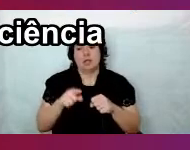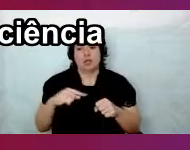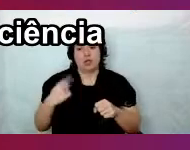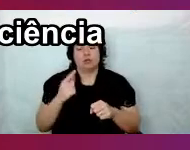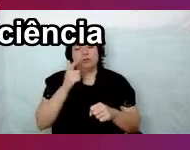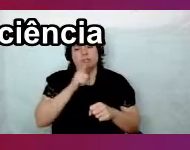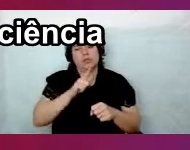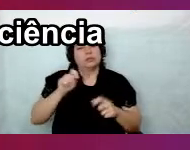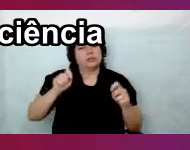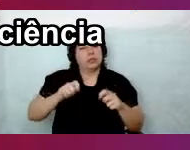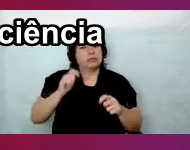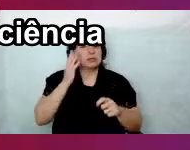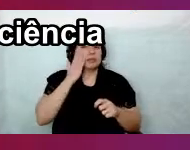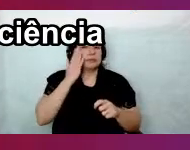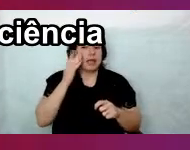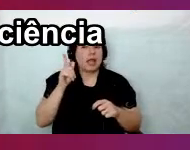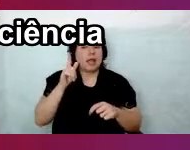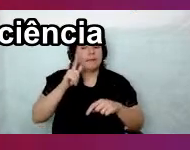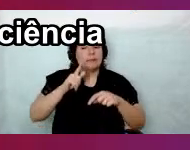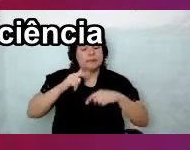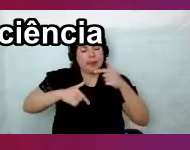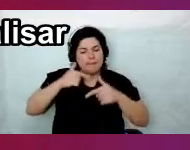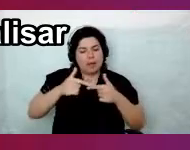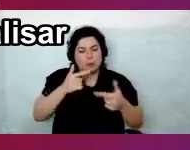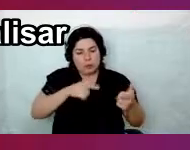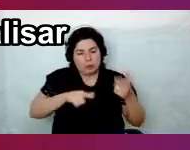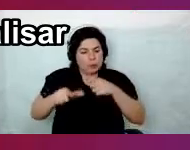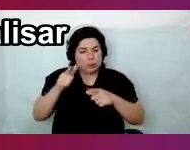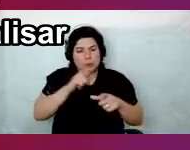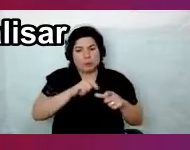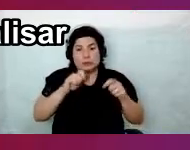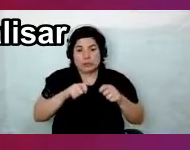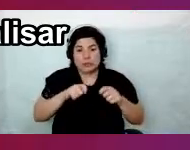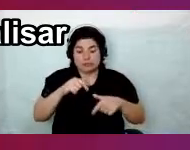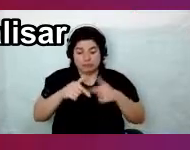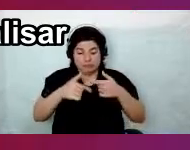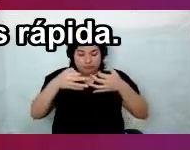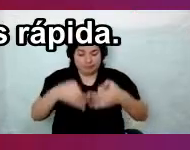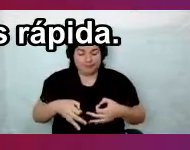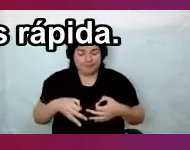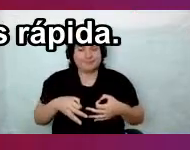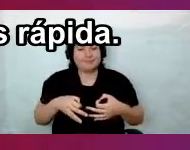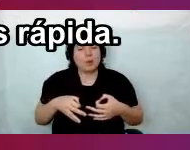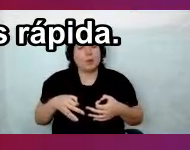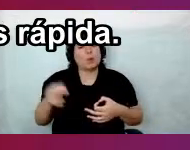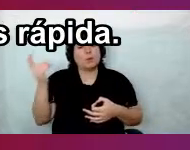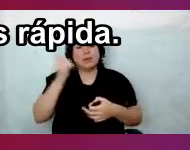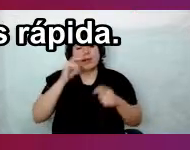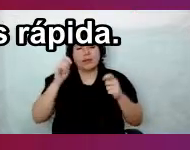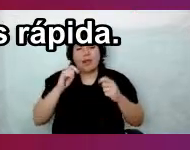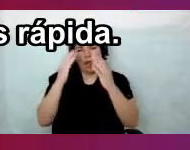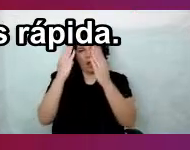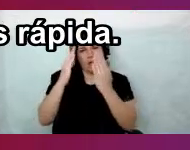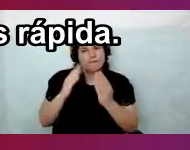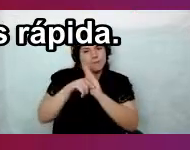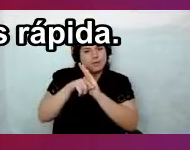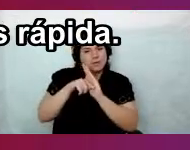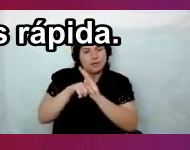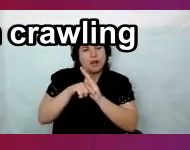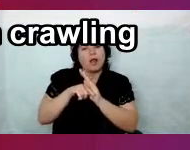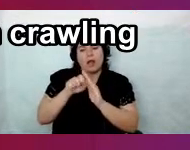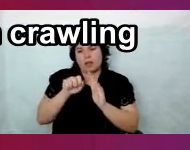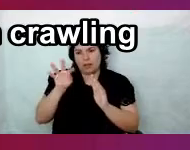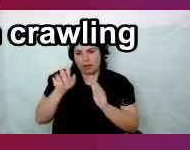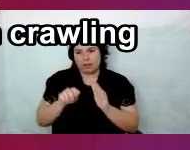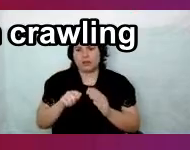estimando aqui em ganho de produtividade e eficiência, quando a gente consegue analisar essa ata do Copom de forma mais rápida,